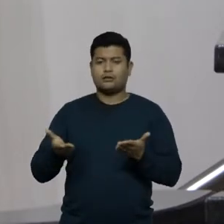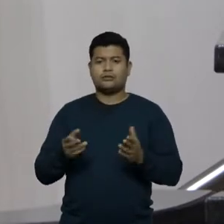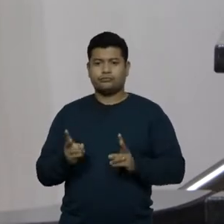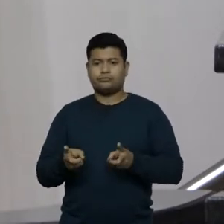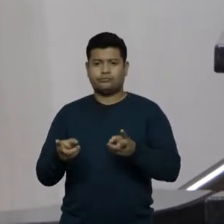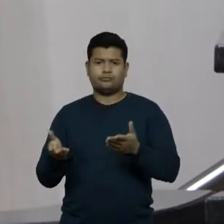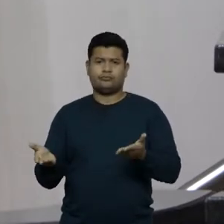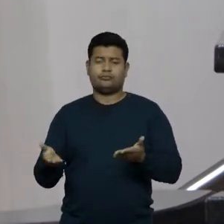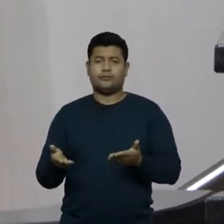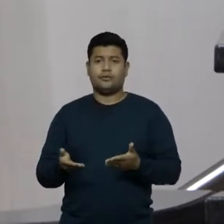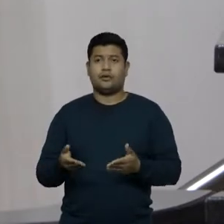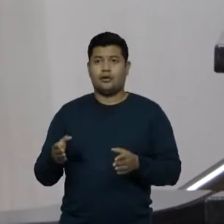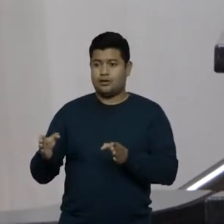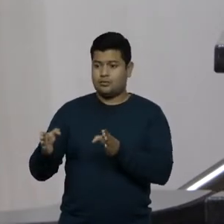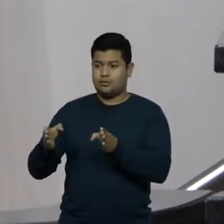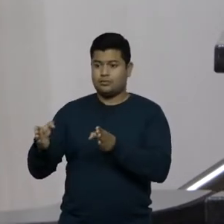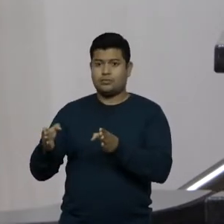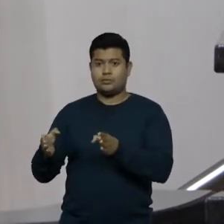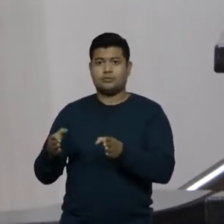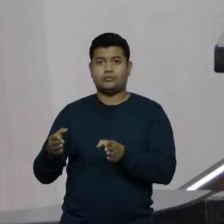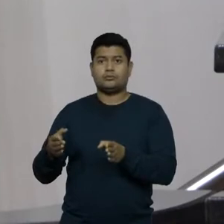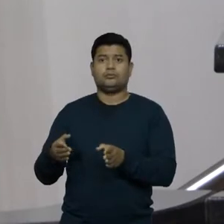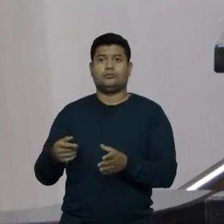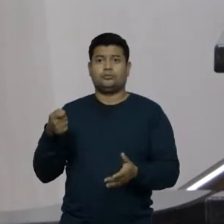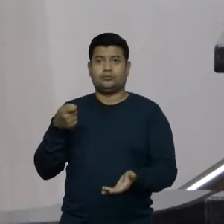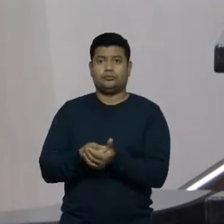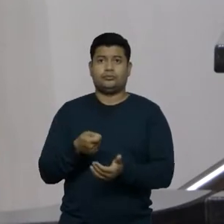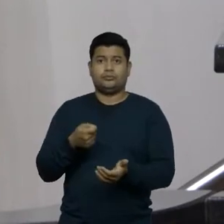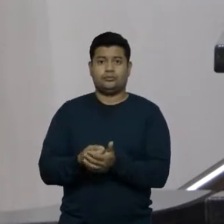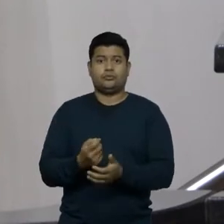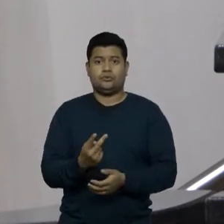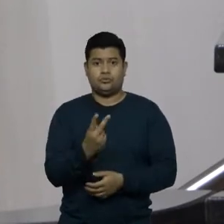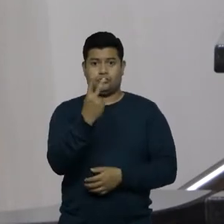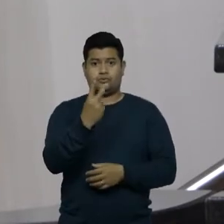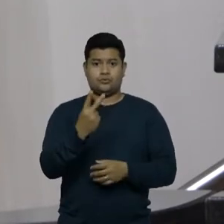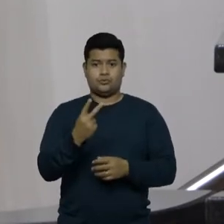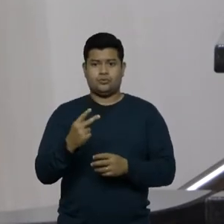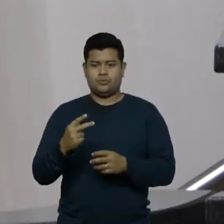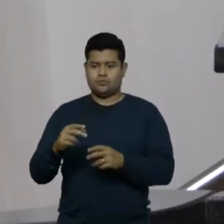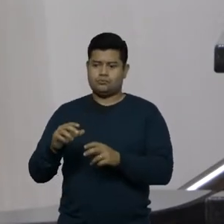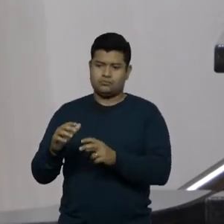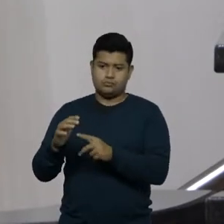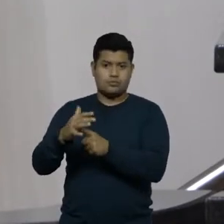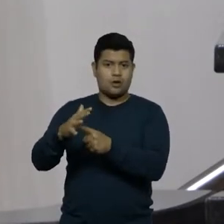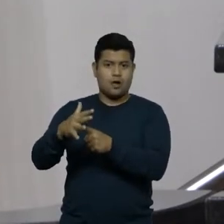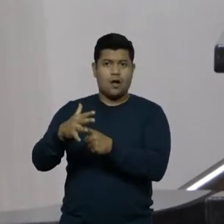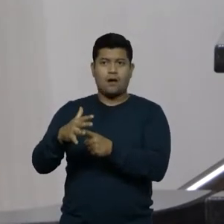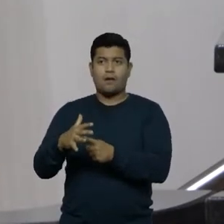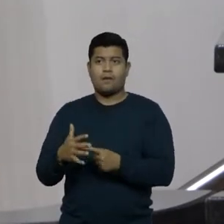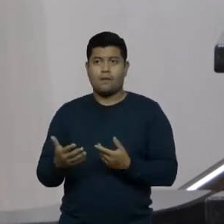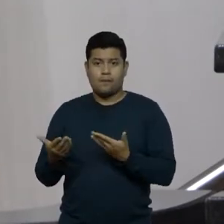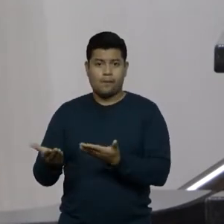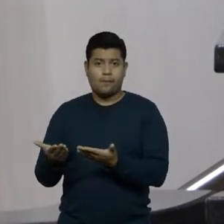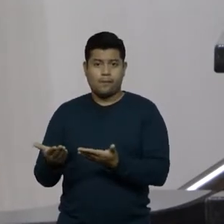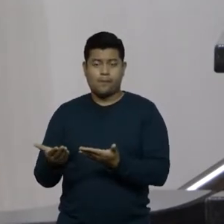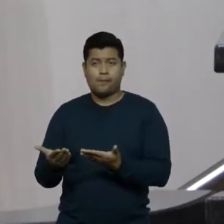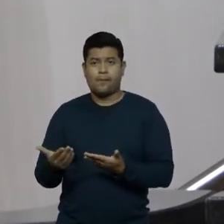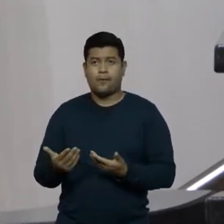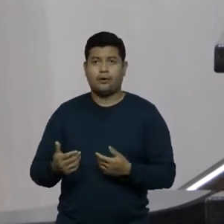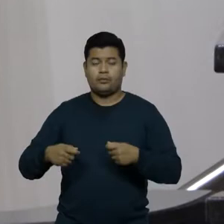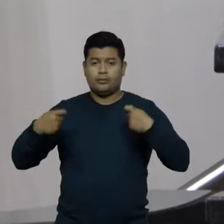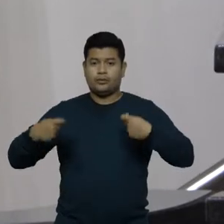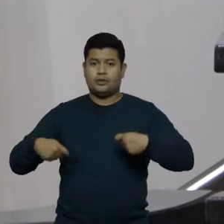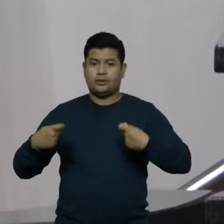pequeno trecho que tá em andamento tem que cobrar só com duas máquinas aqui é Nesse estilo aqui tudo bem Tem que fazer a terceira